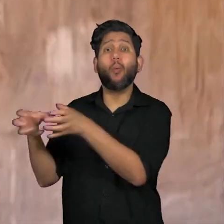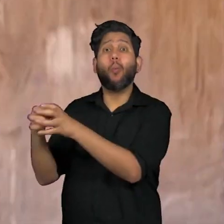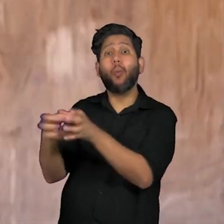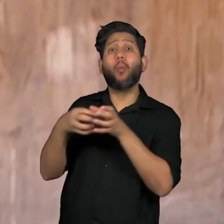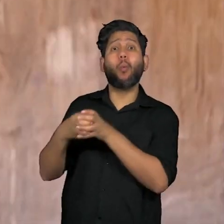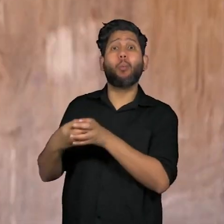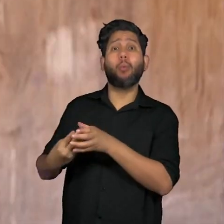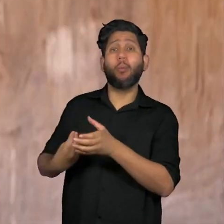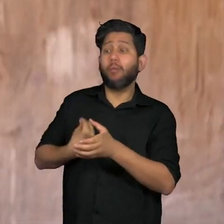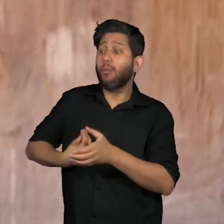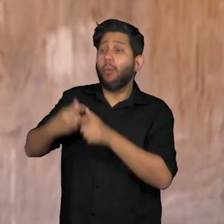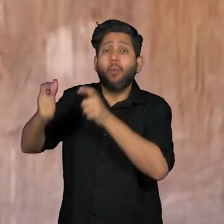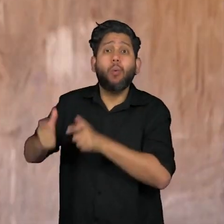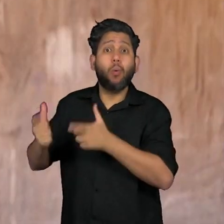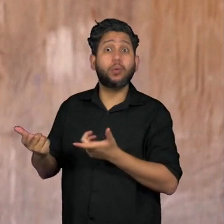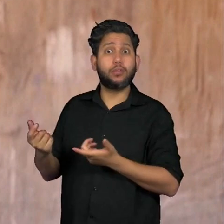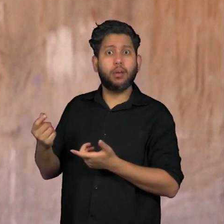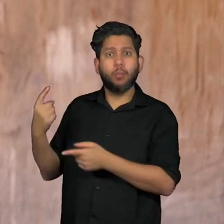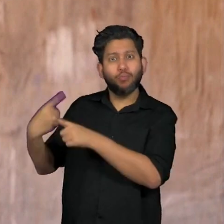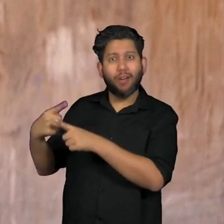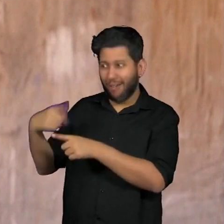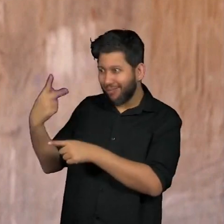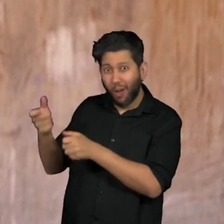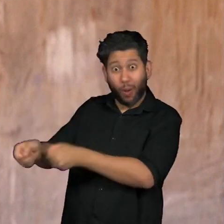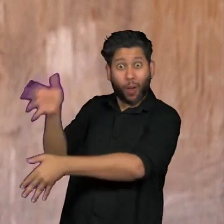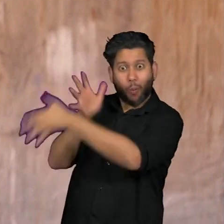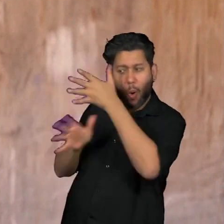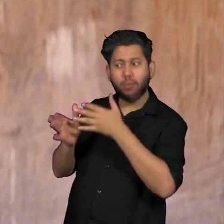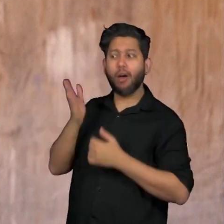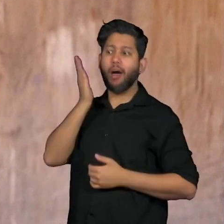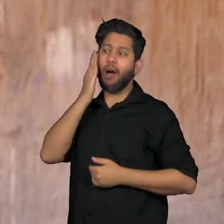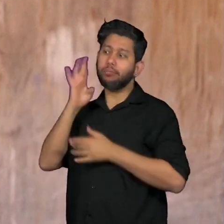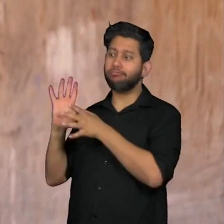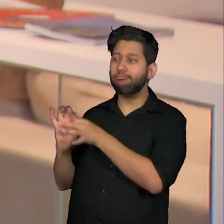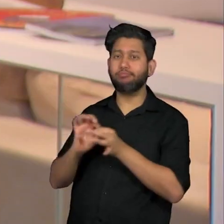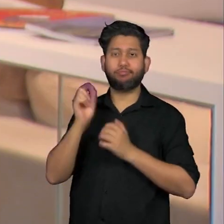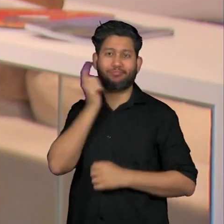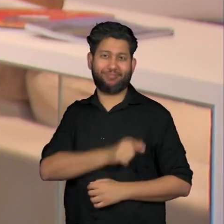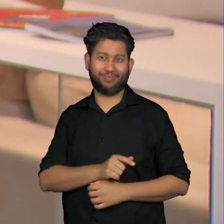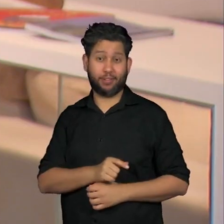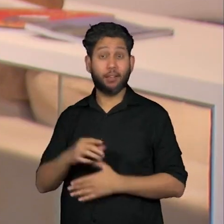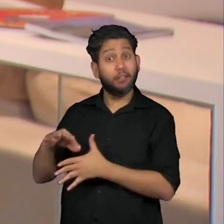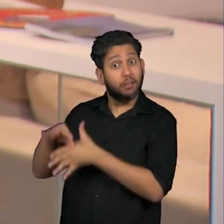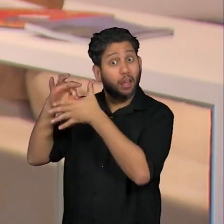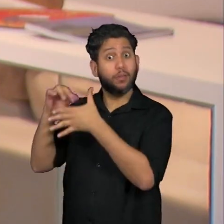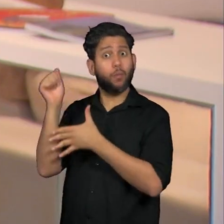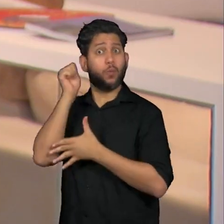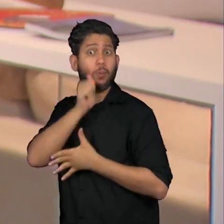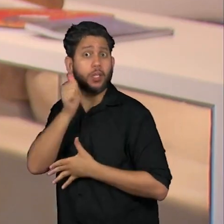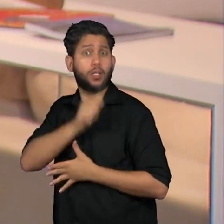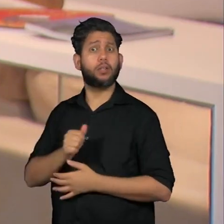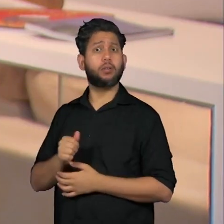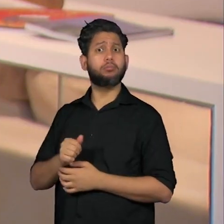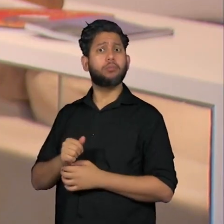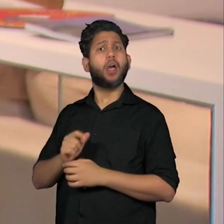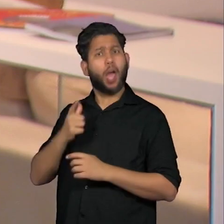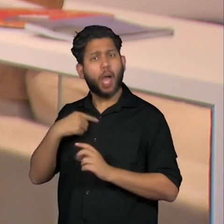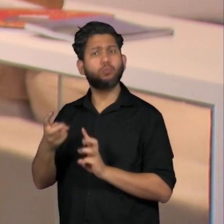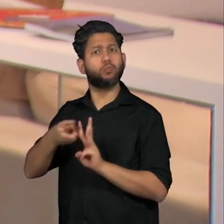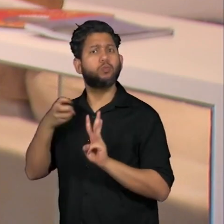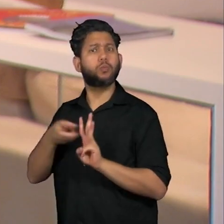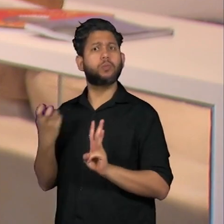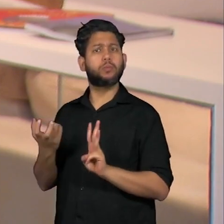texto dela. Então nós fazemos um resgate dessas lideranças femininas, indígenas, e que é muito importante